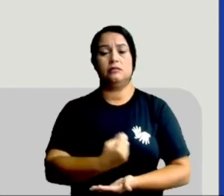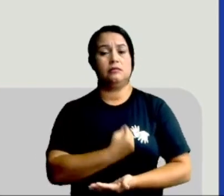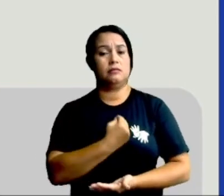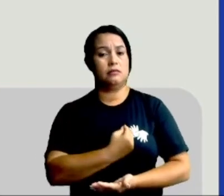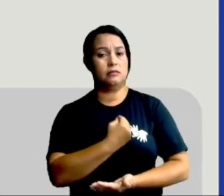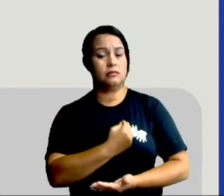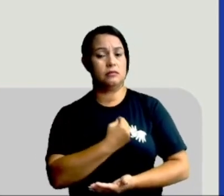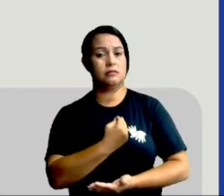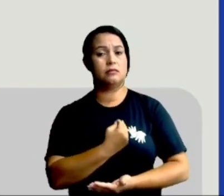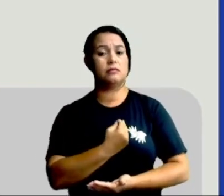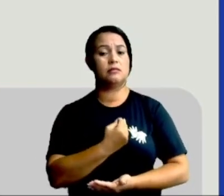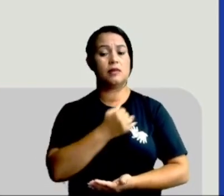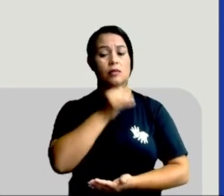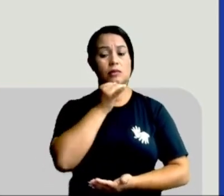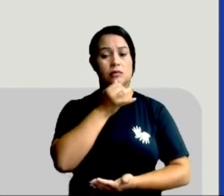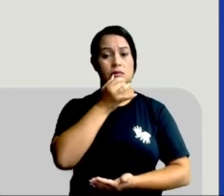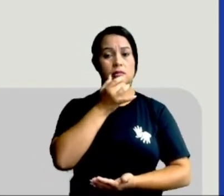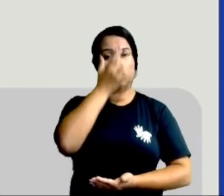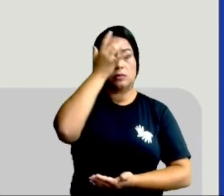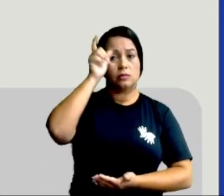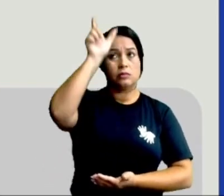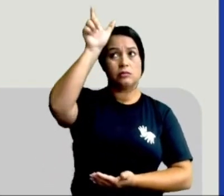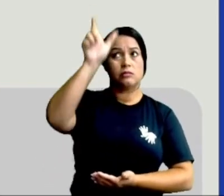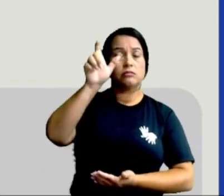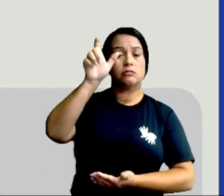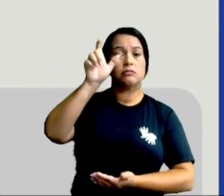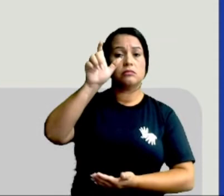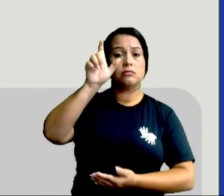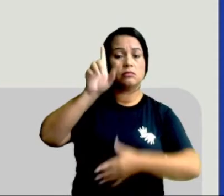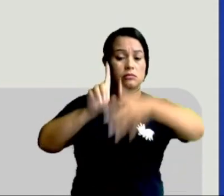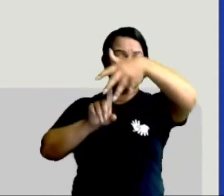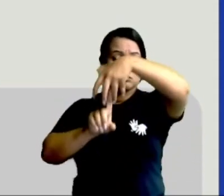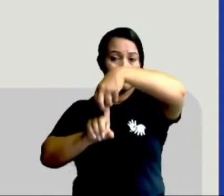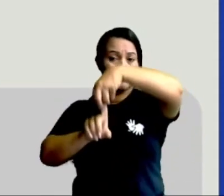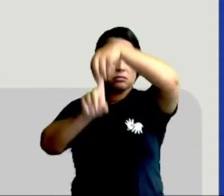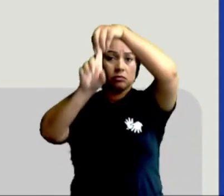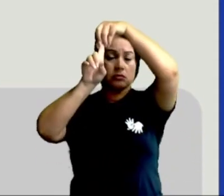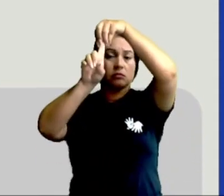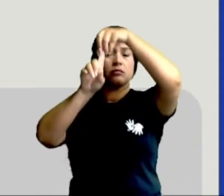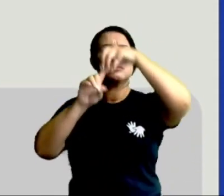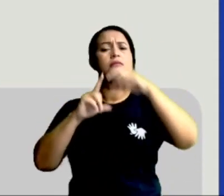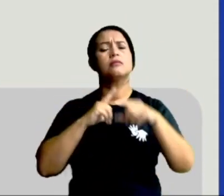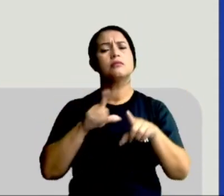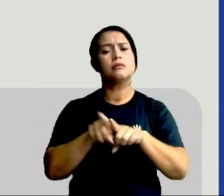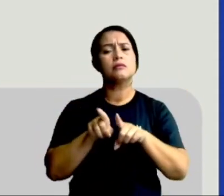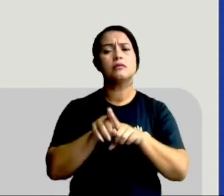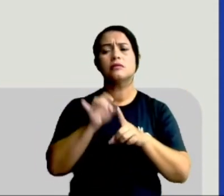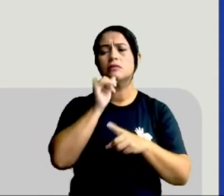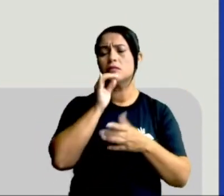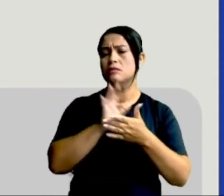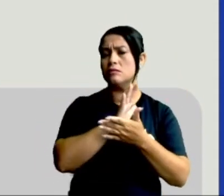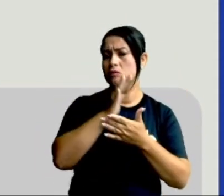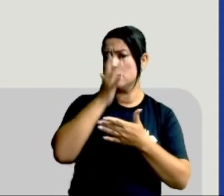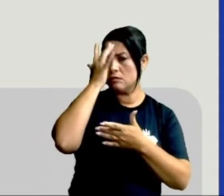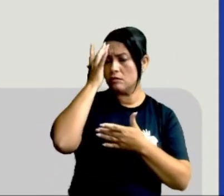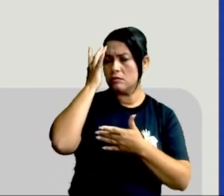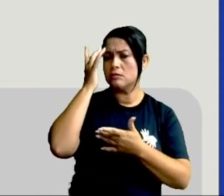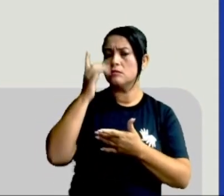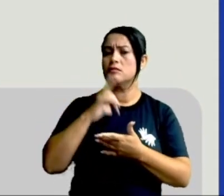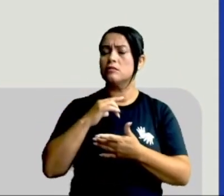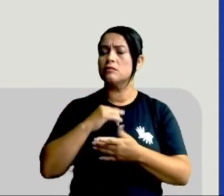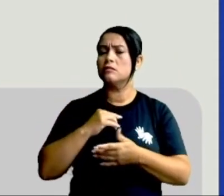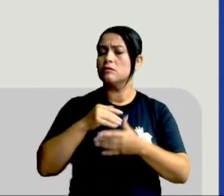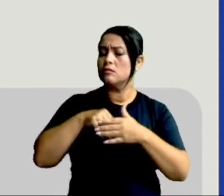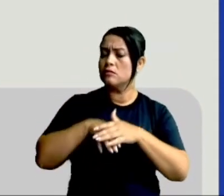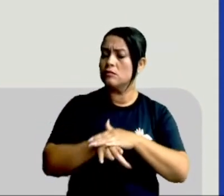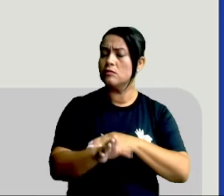né, da existência de um ser supremo e a manifestação desse tipo de crença por meio de doutrina ou rituais.